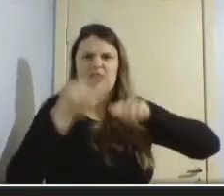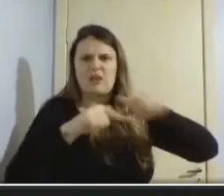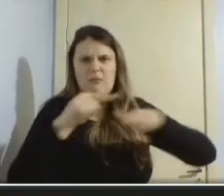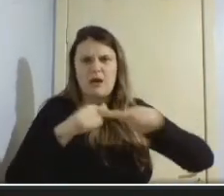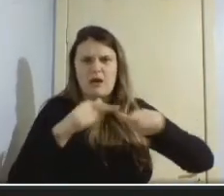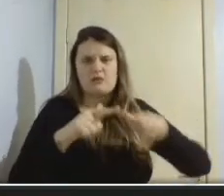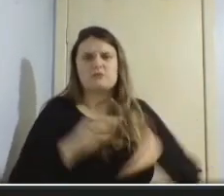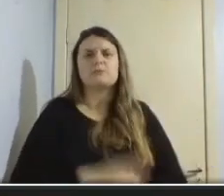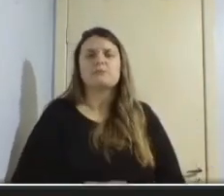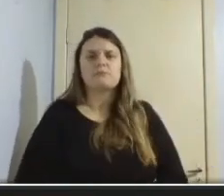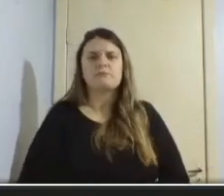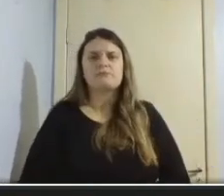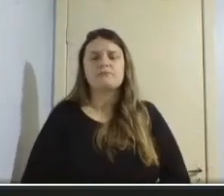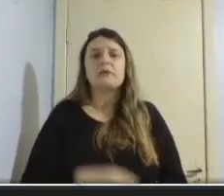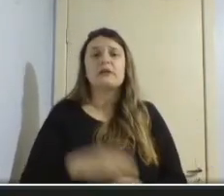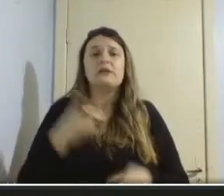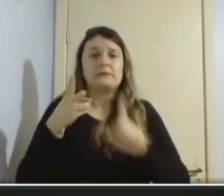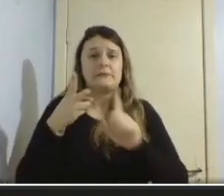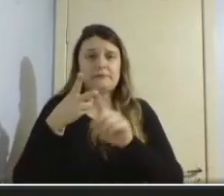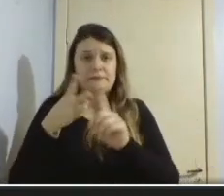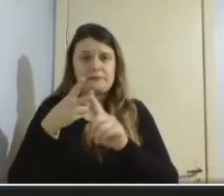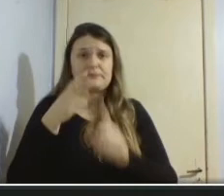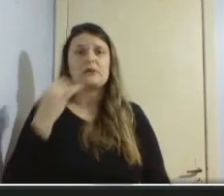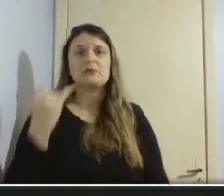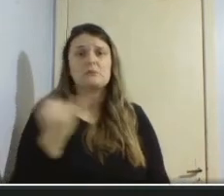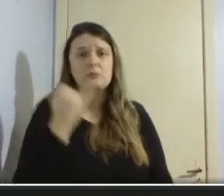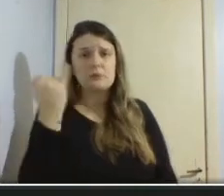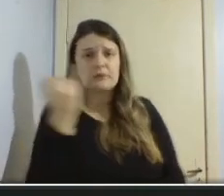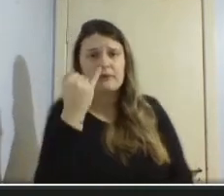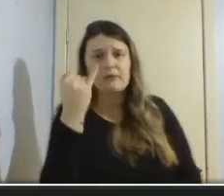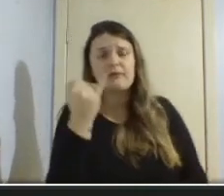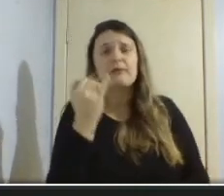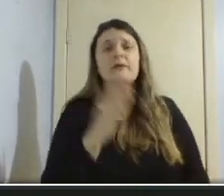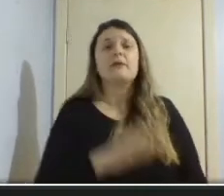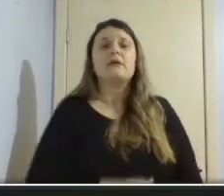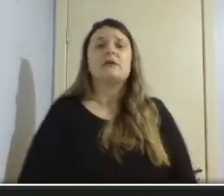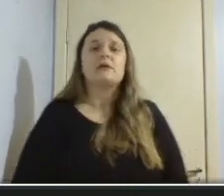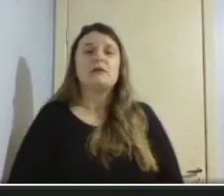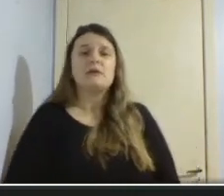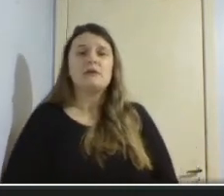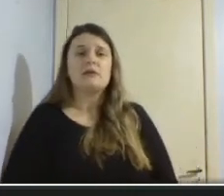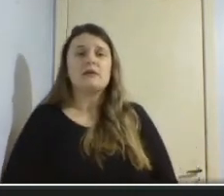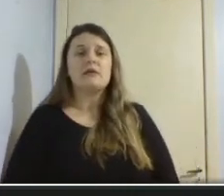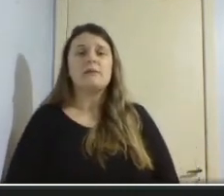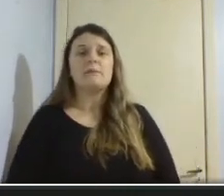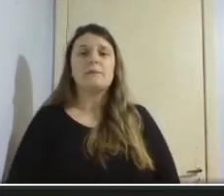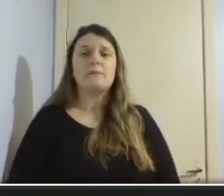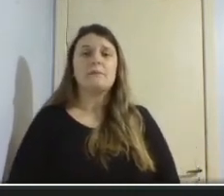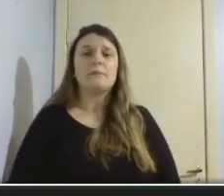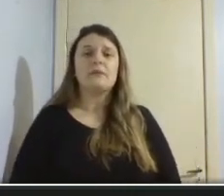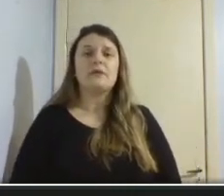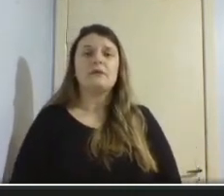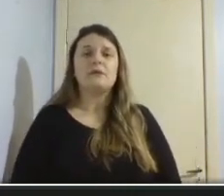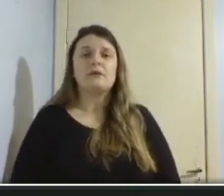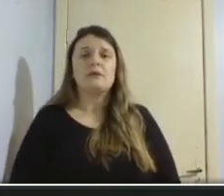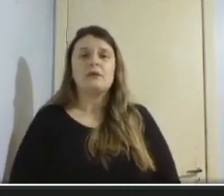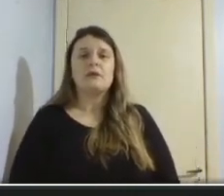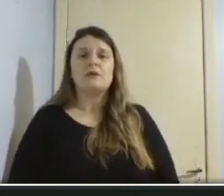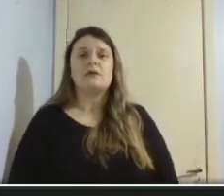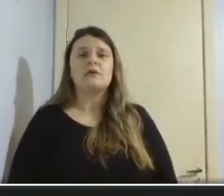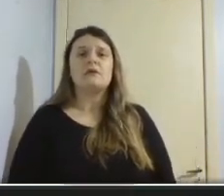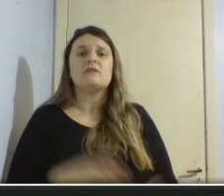ponto importante, que é um terceiro pilar nesse contexto, é fomentar e incentivar